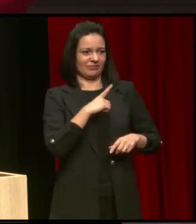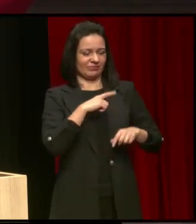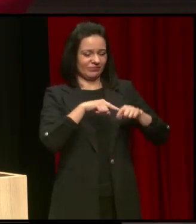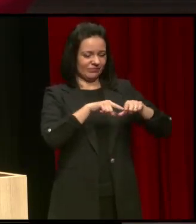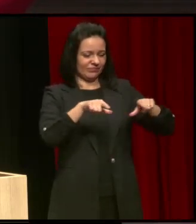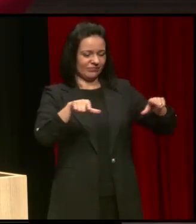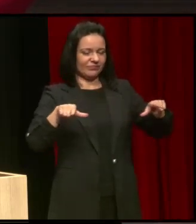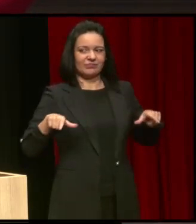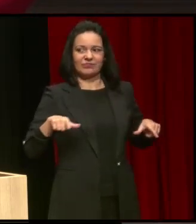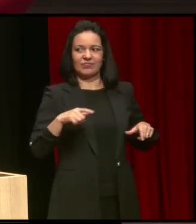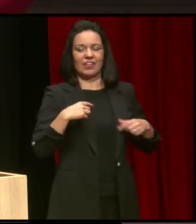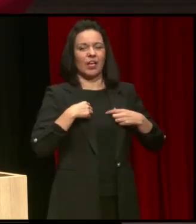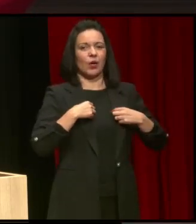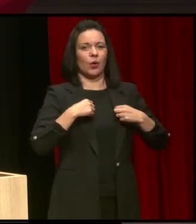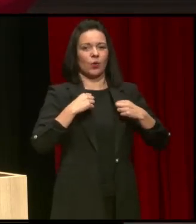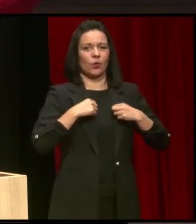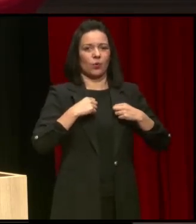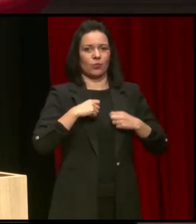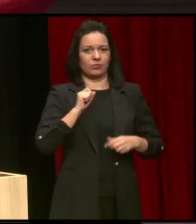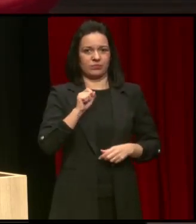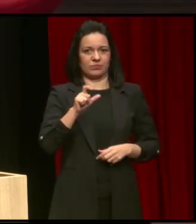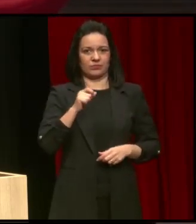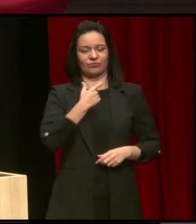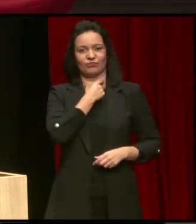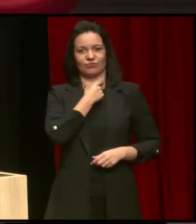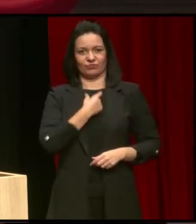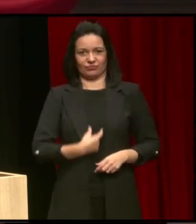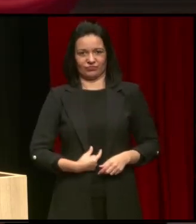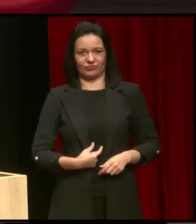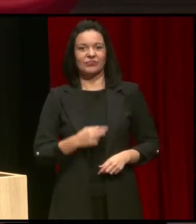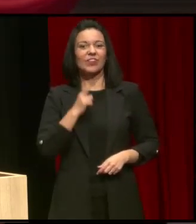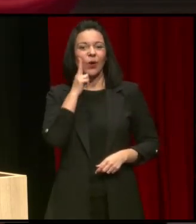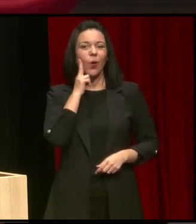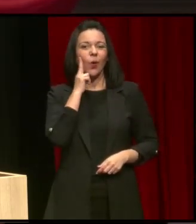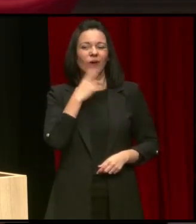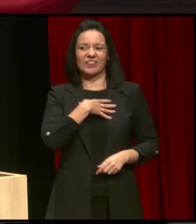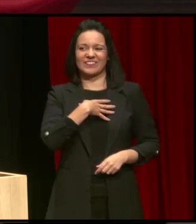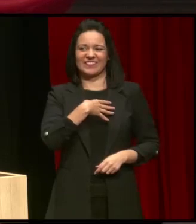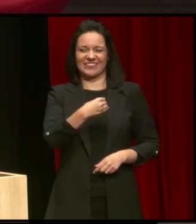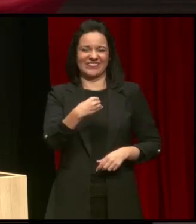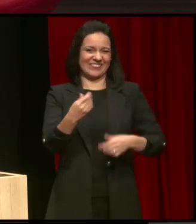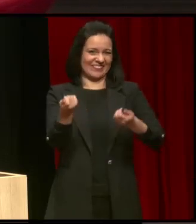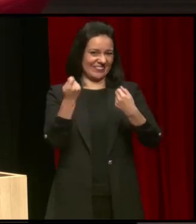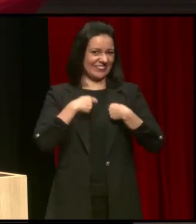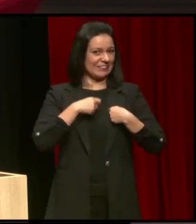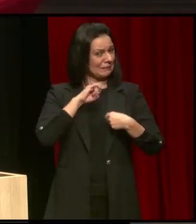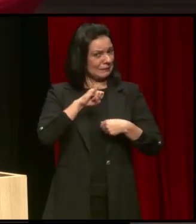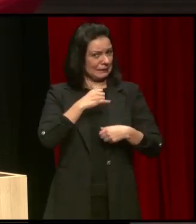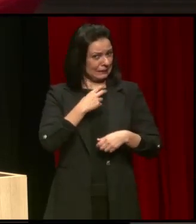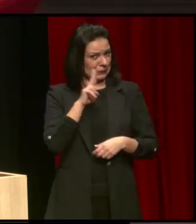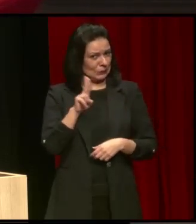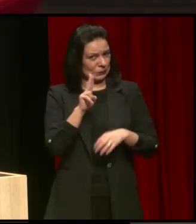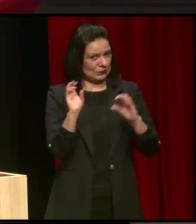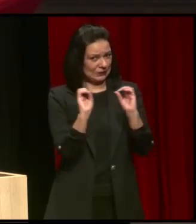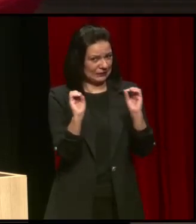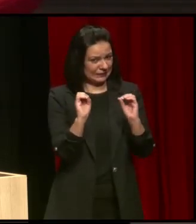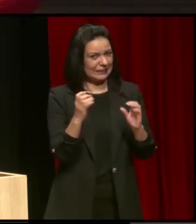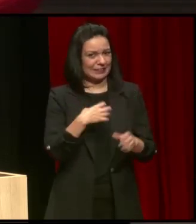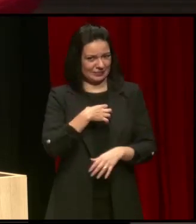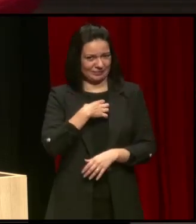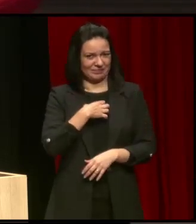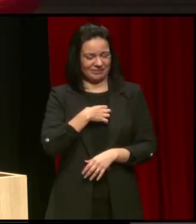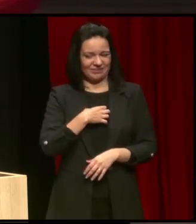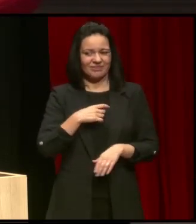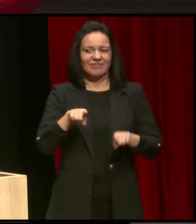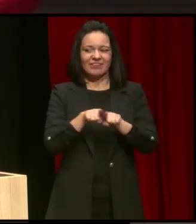todo de azul, minha gravata é cor-de-rosa, que eu ganhei de presente do meu filho, então tinha que usar, senão ele ia ficar bravo comigo. Meu sapato também é